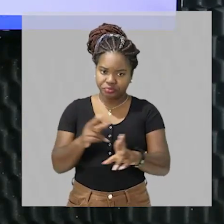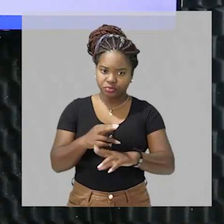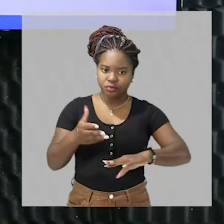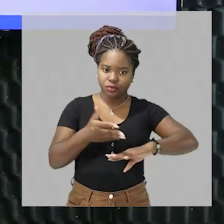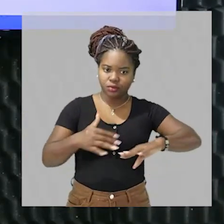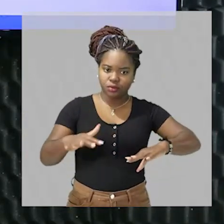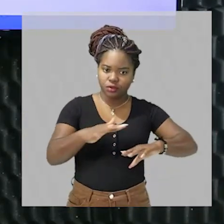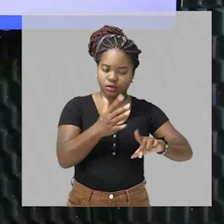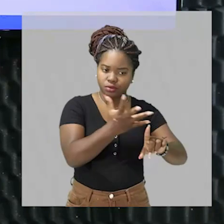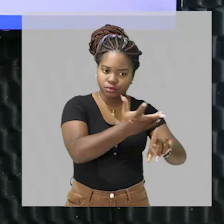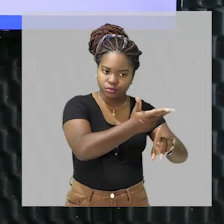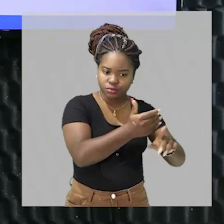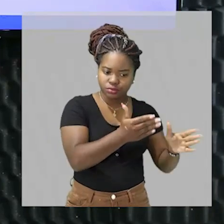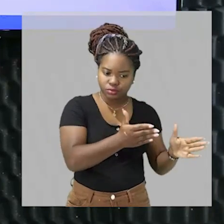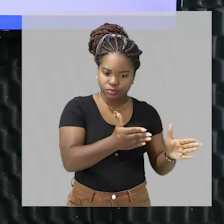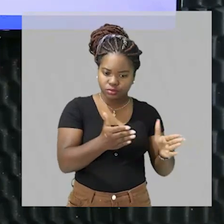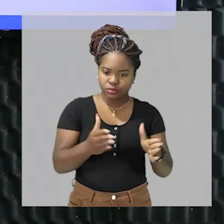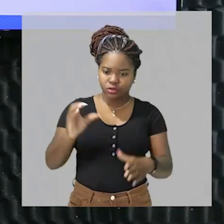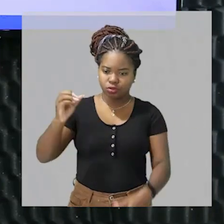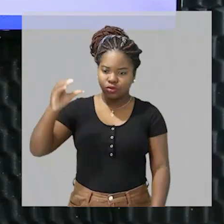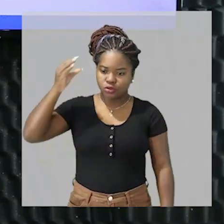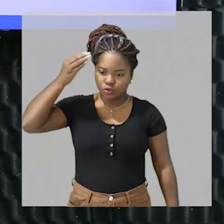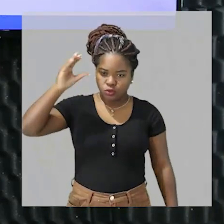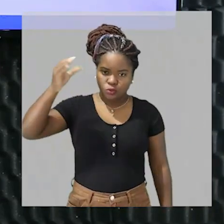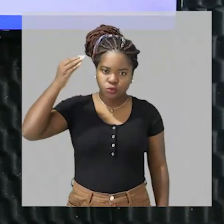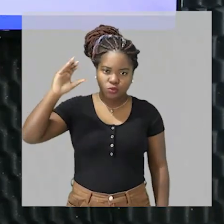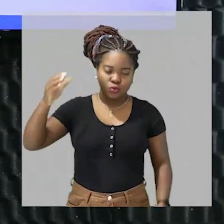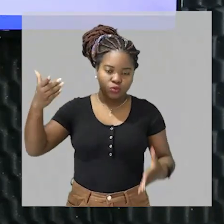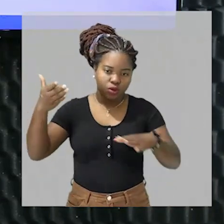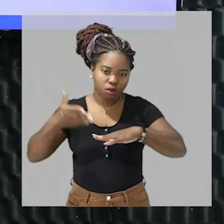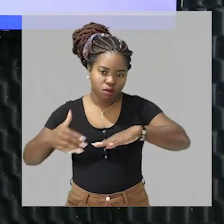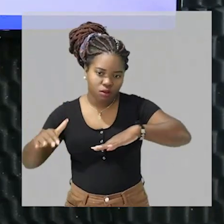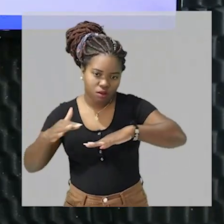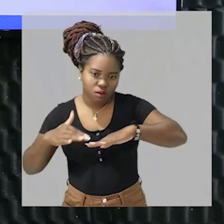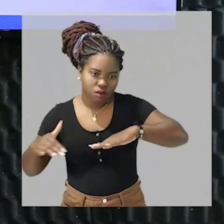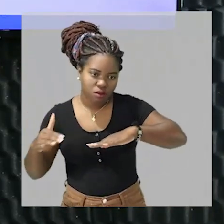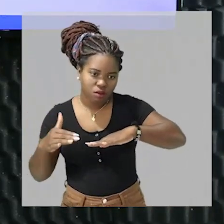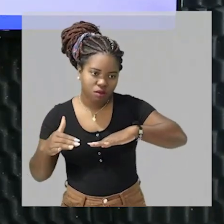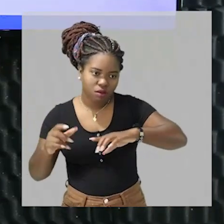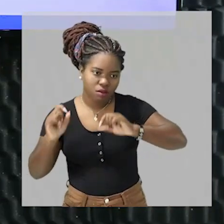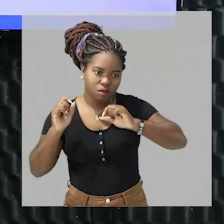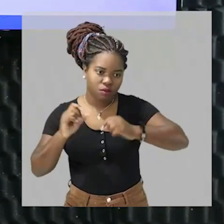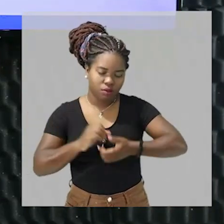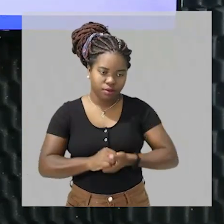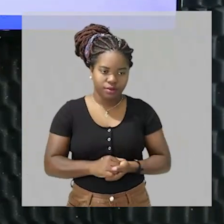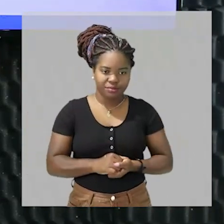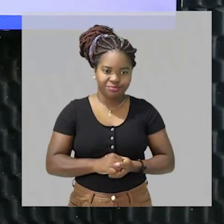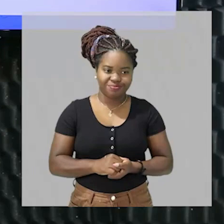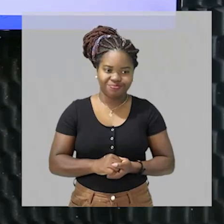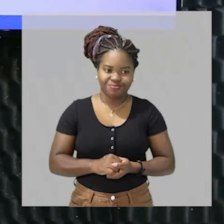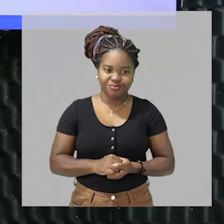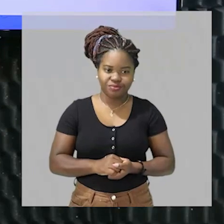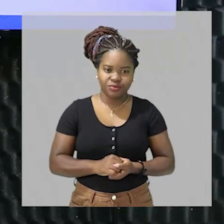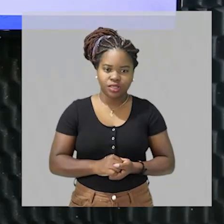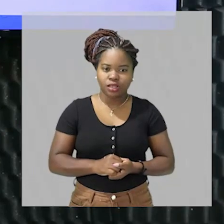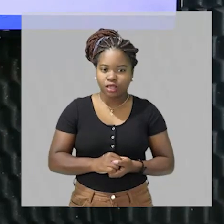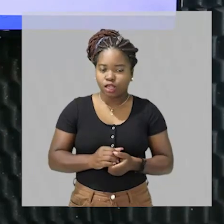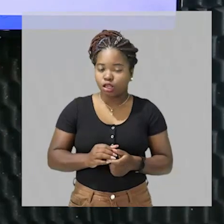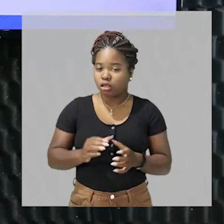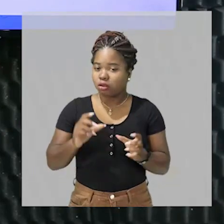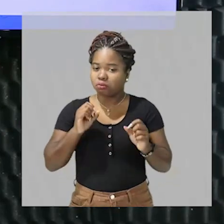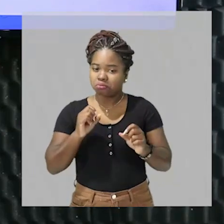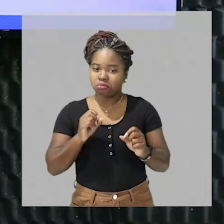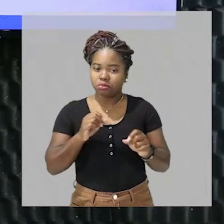desse nosso processo de cultura pop contemporâneo, ele é literalmente uma manifestação